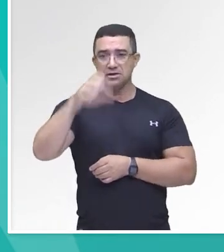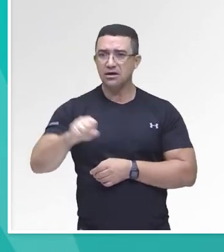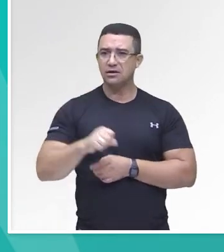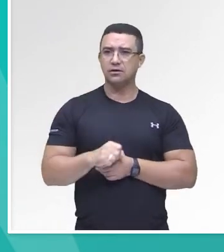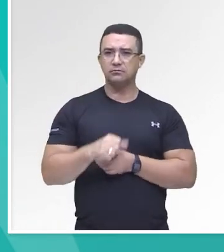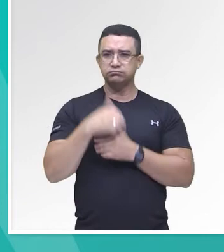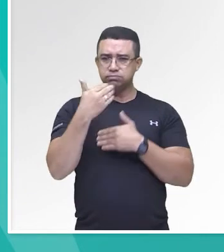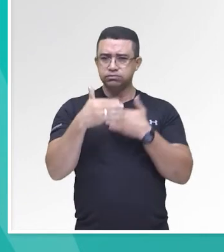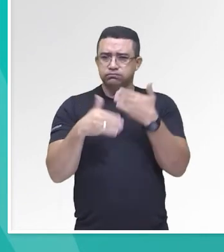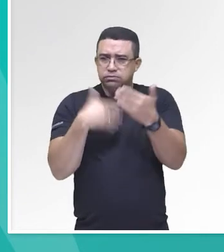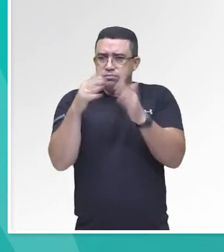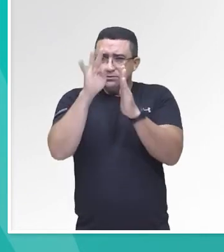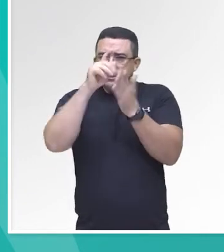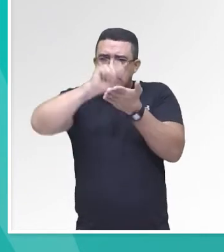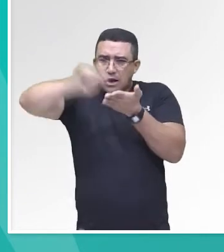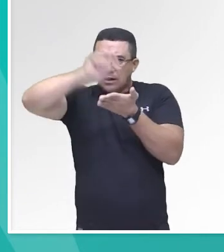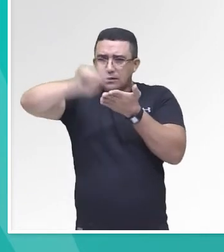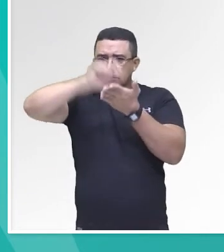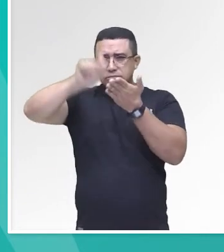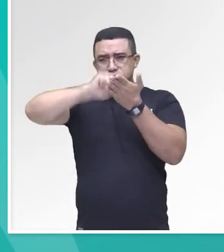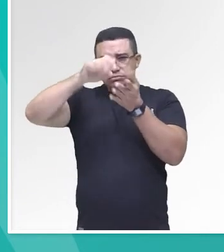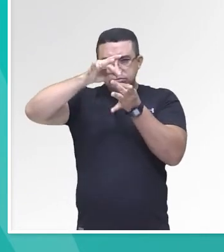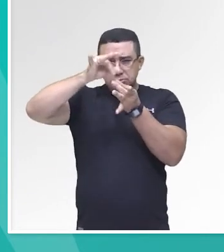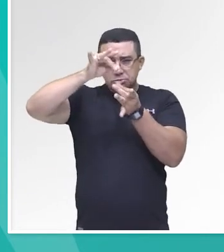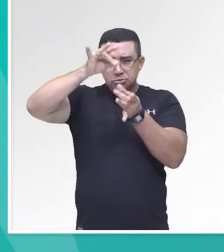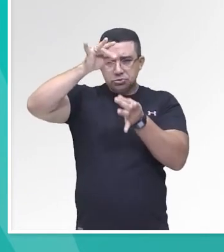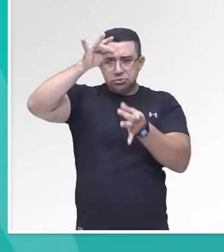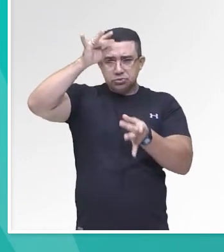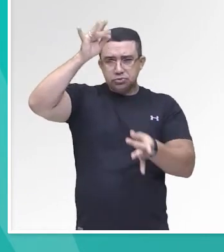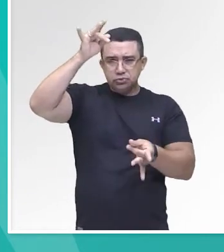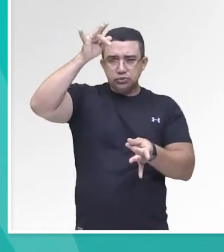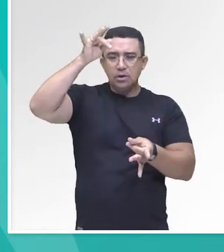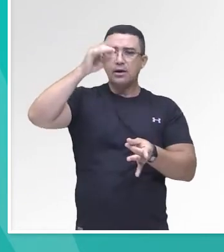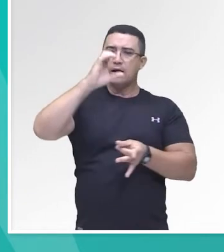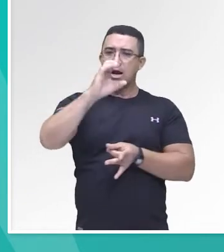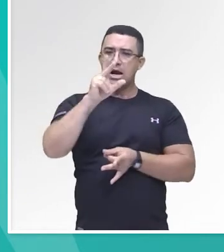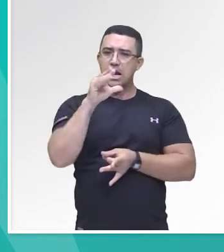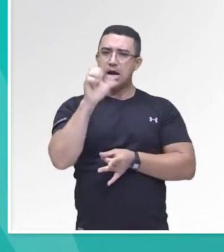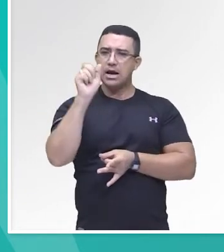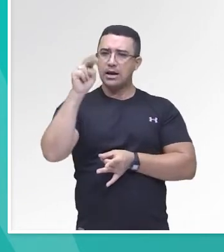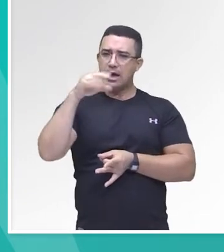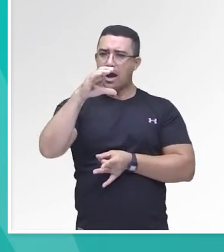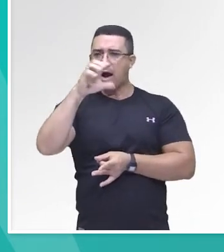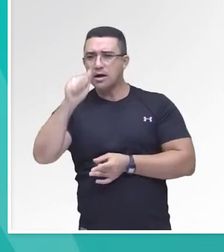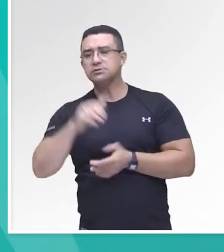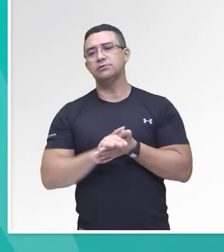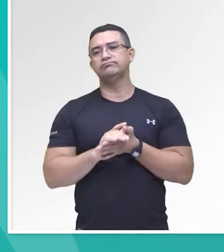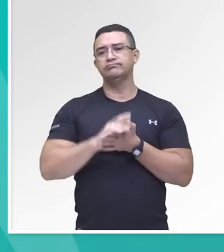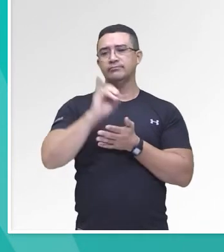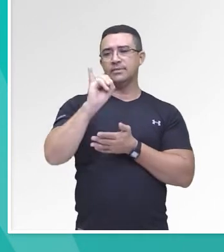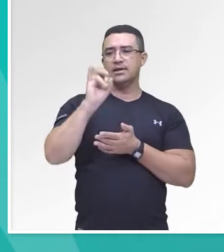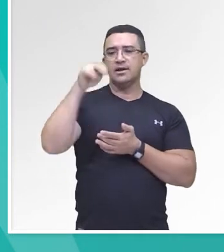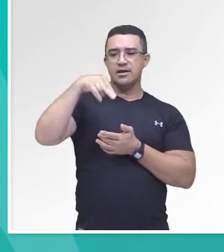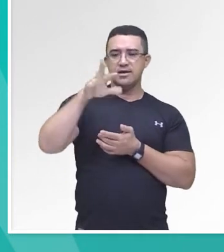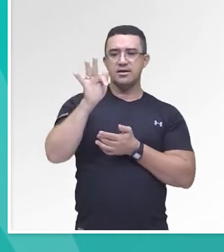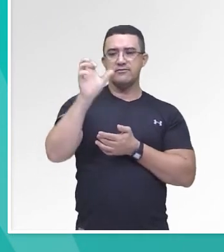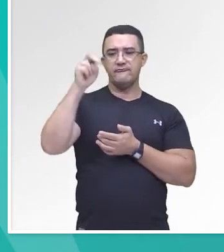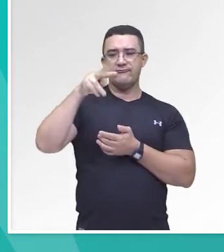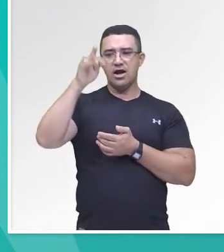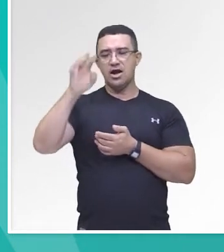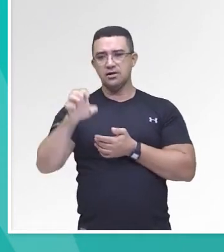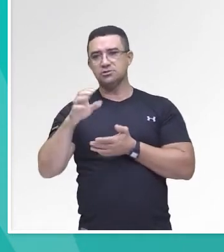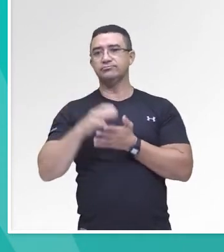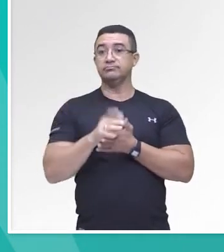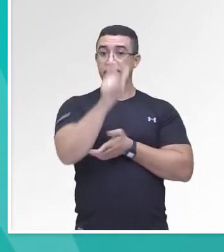maneiras de referenciar o mesmo público. Então chamou de crianças, depois de infantes e depois de indivíduos